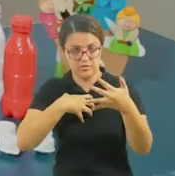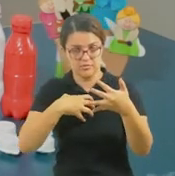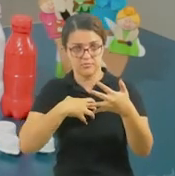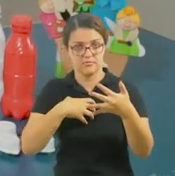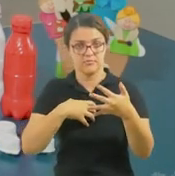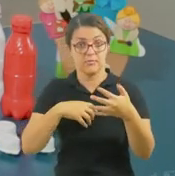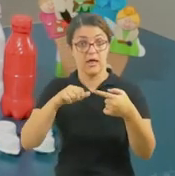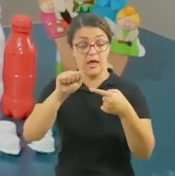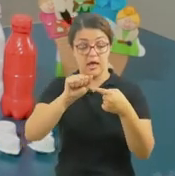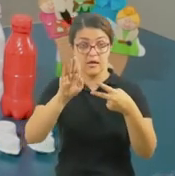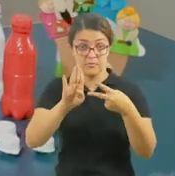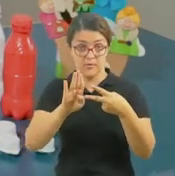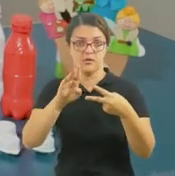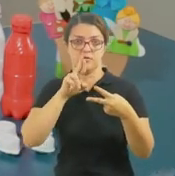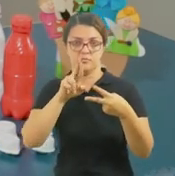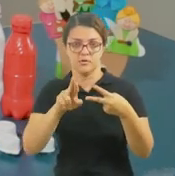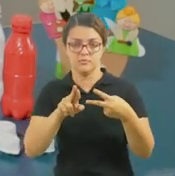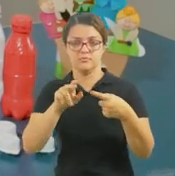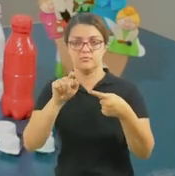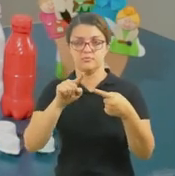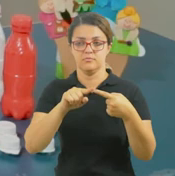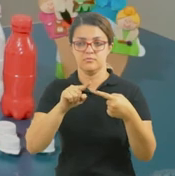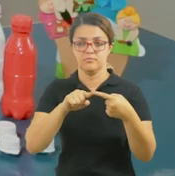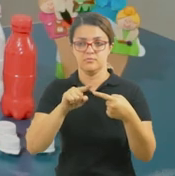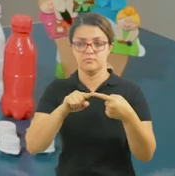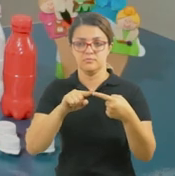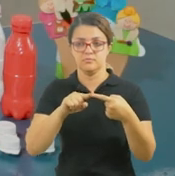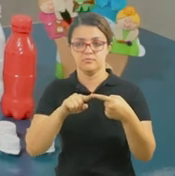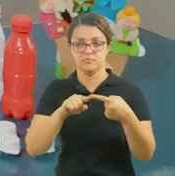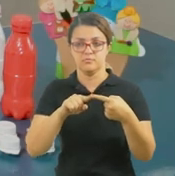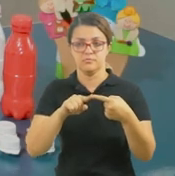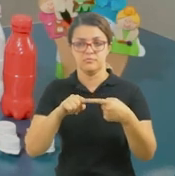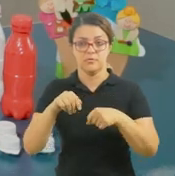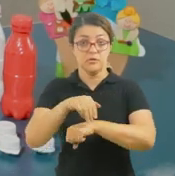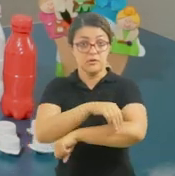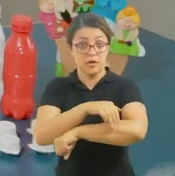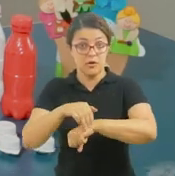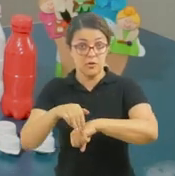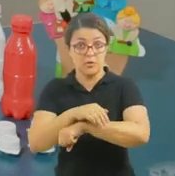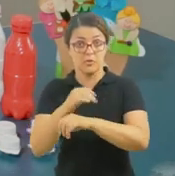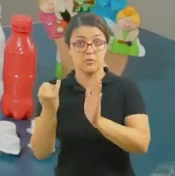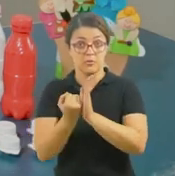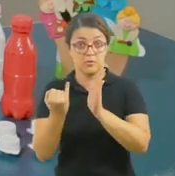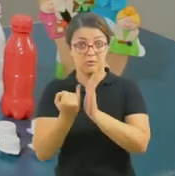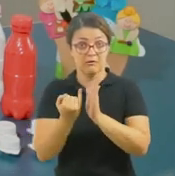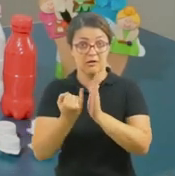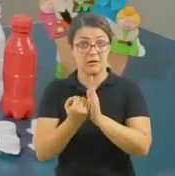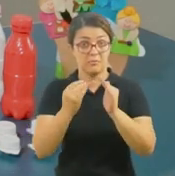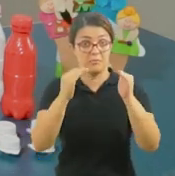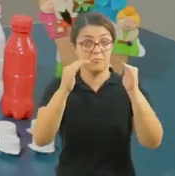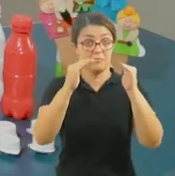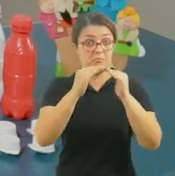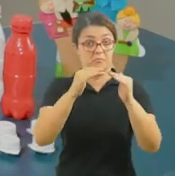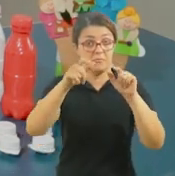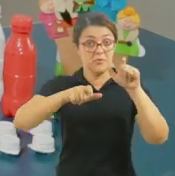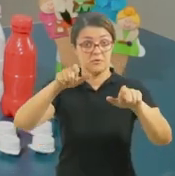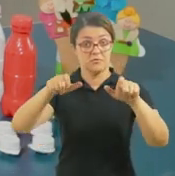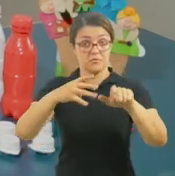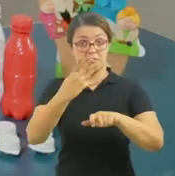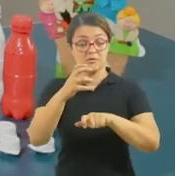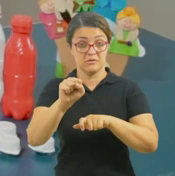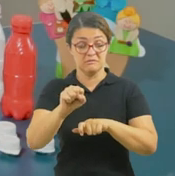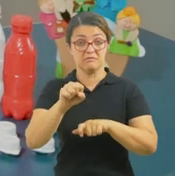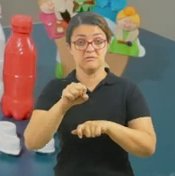A e B. Na A, numa determinada rua de Itapevi, moram 48 pessoas, supondo